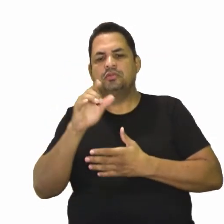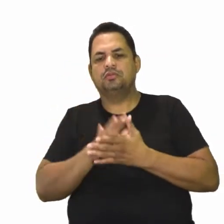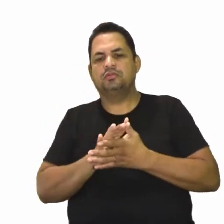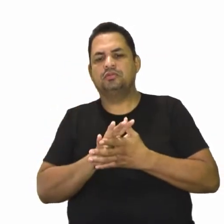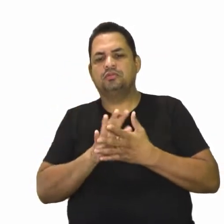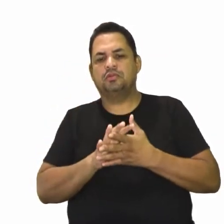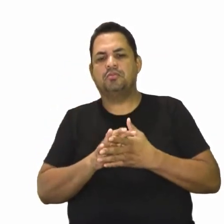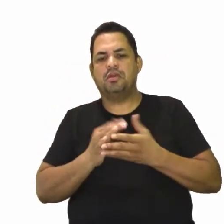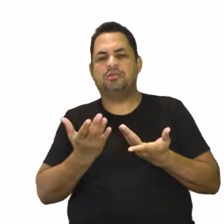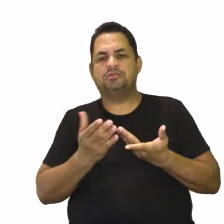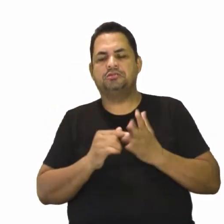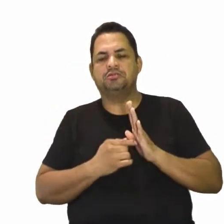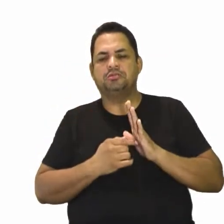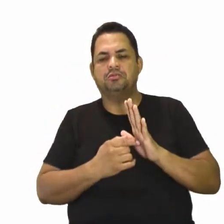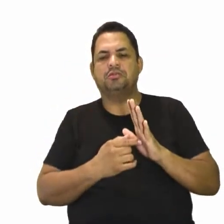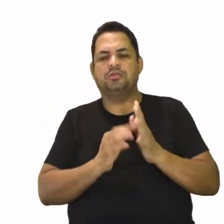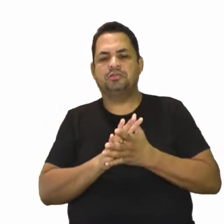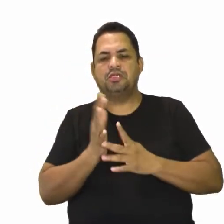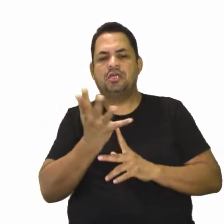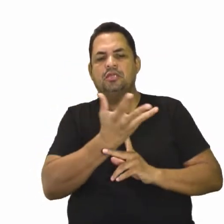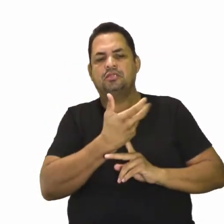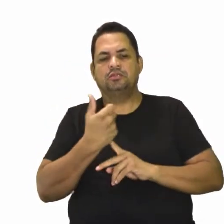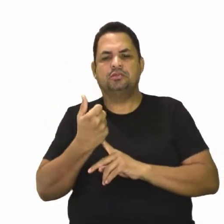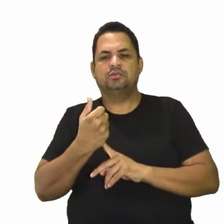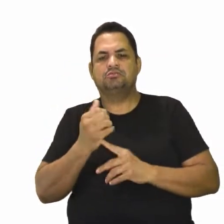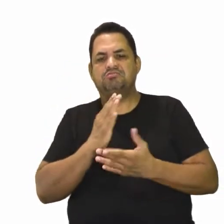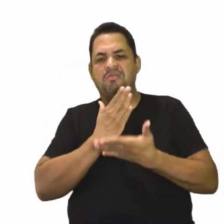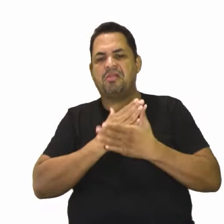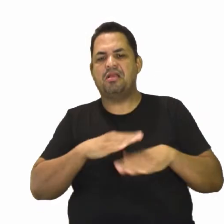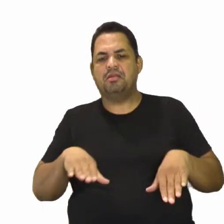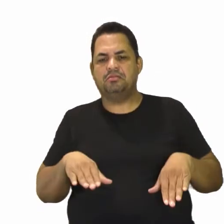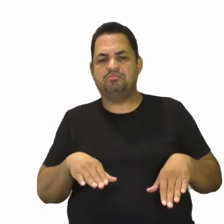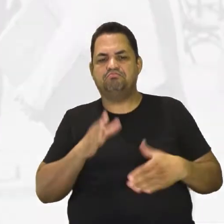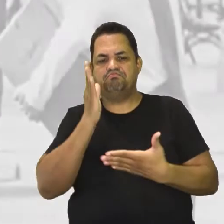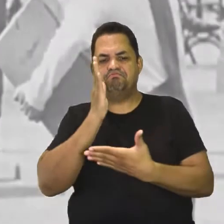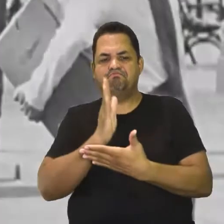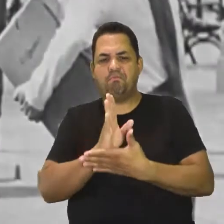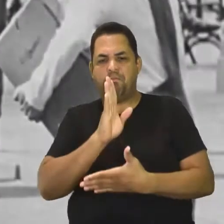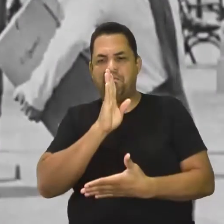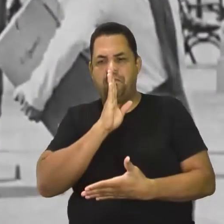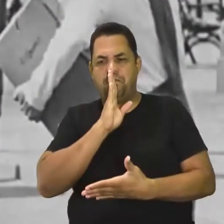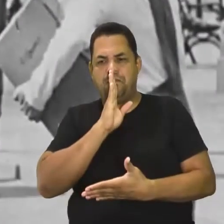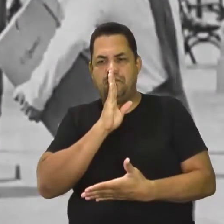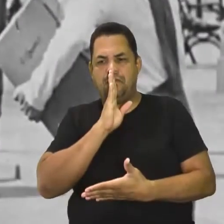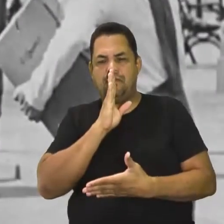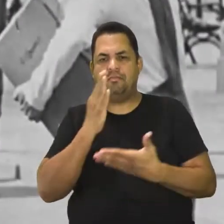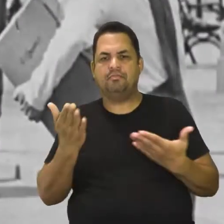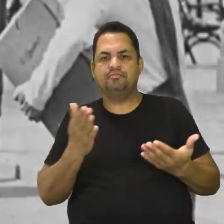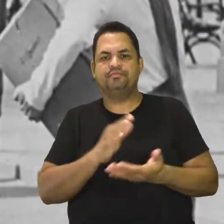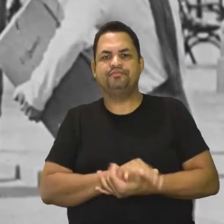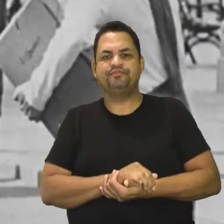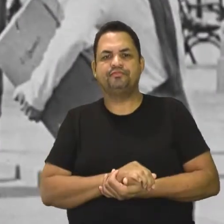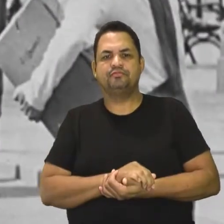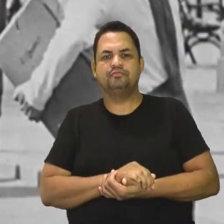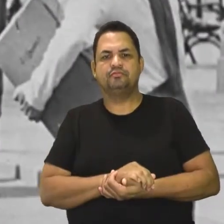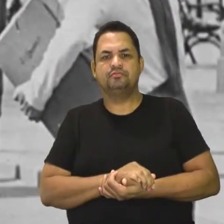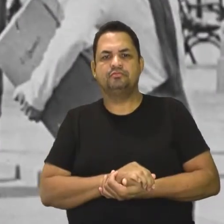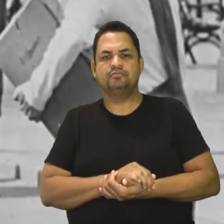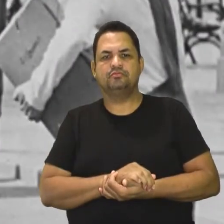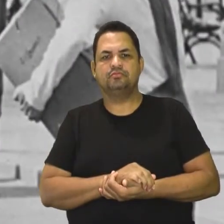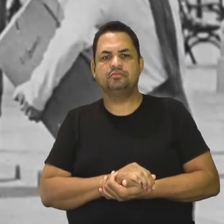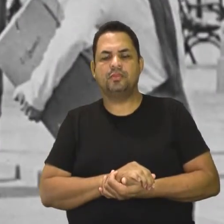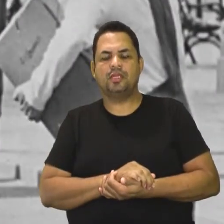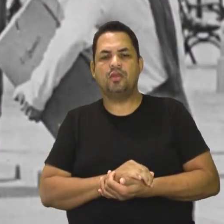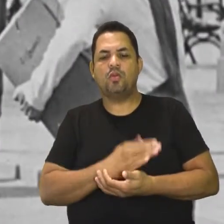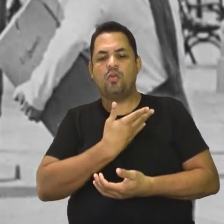são censuradas. Então, nós temos aí, no governo de Médici, assim mesmo como foi o governo de